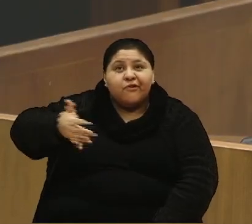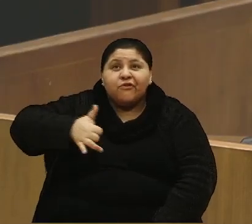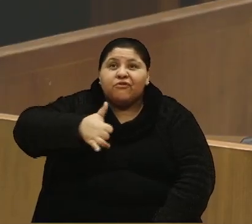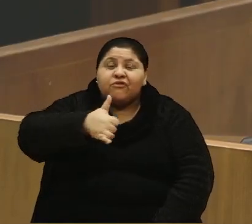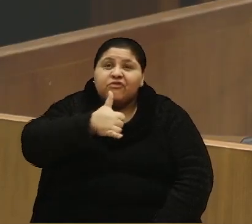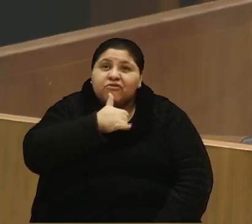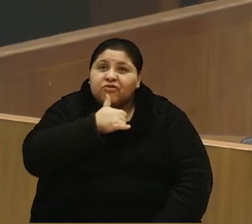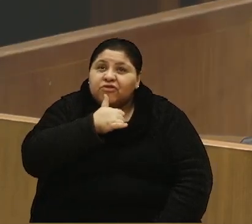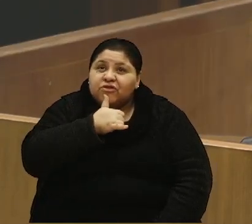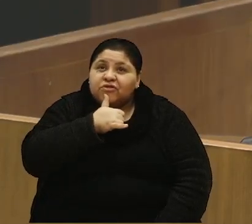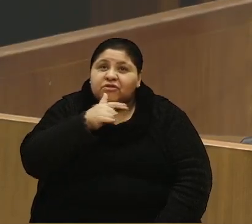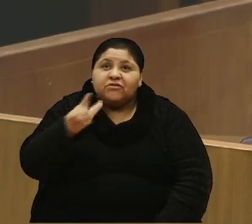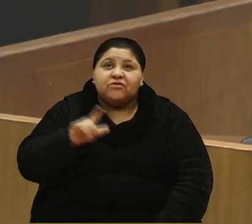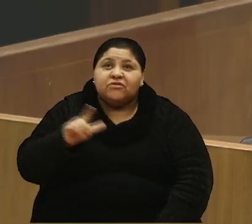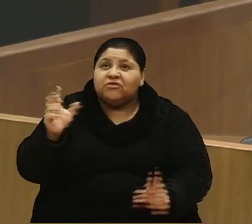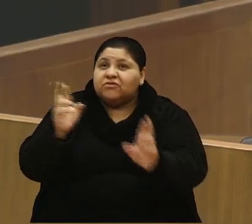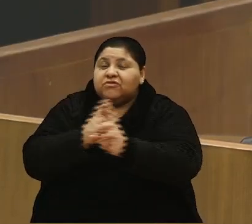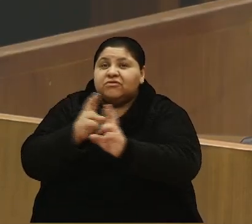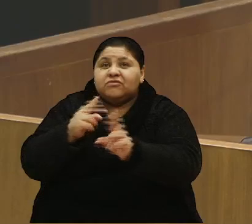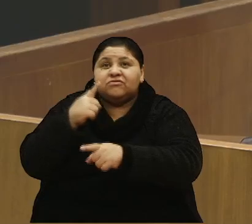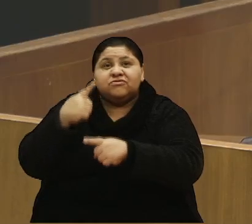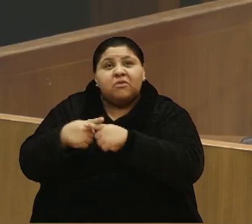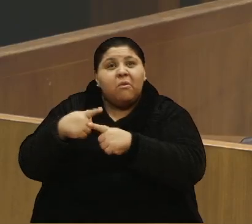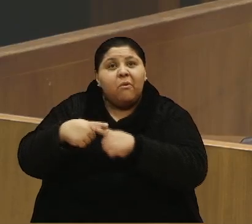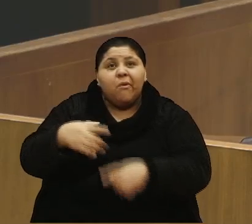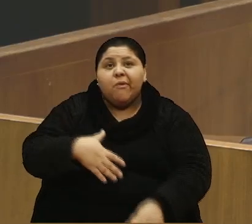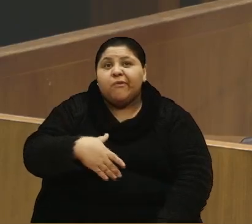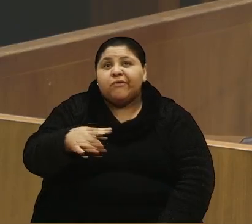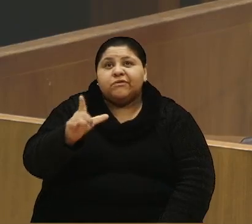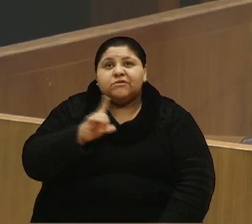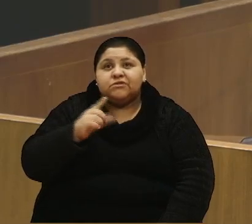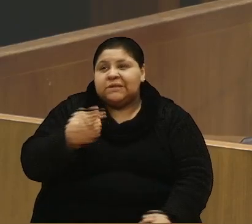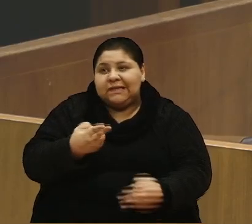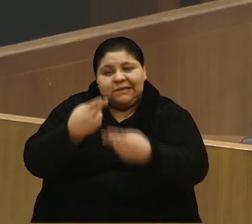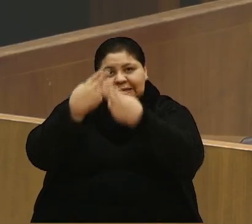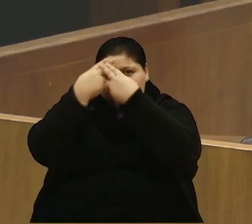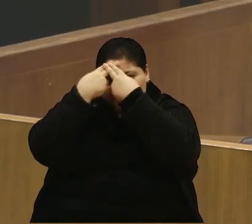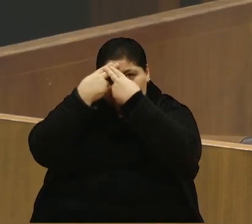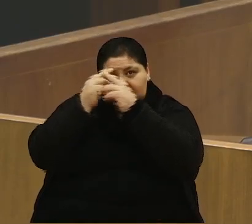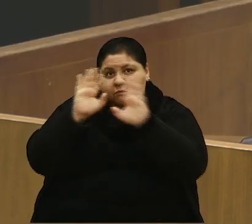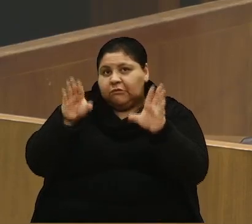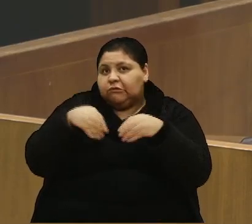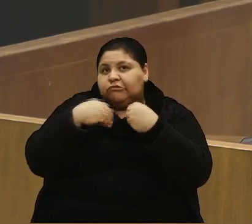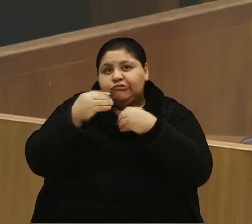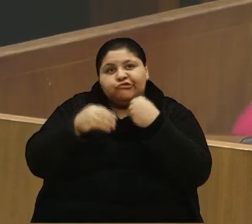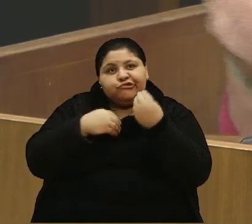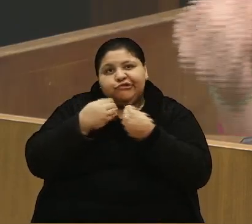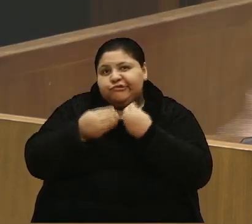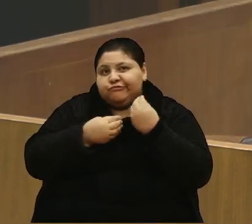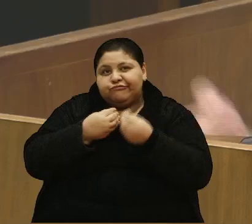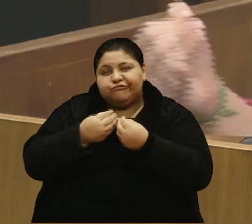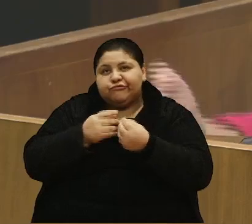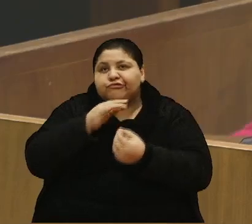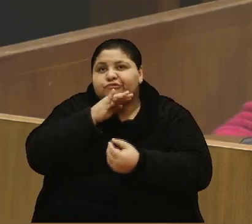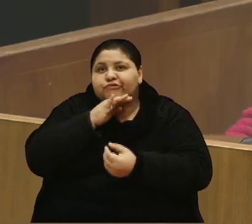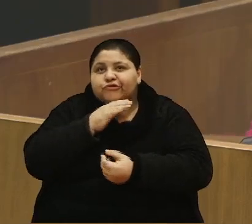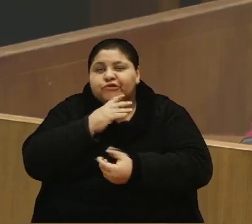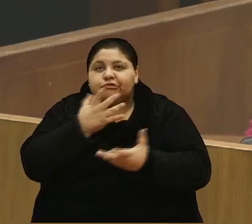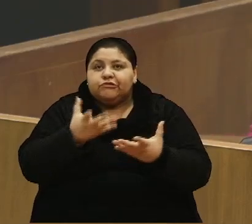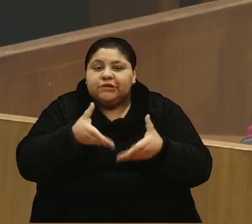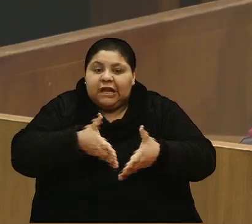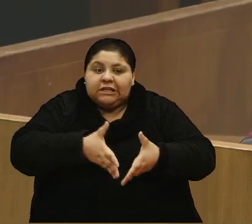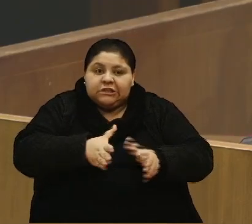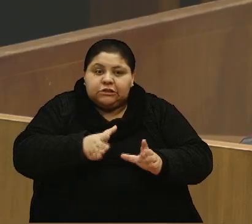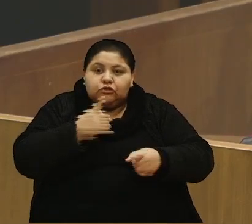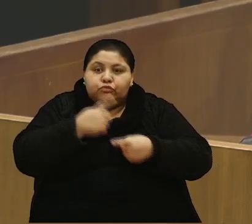infelizmente, essas pessoas não têm relação porque os filhos têm trauma e se sentem numa situação desconfortável de serem filhos do estupro.